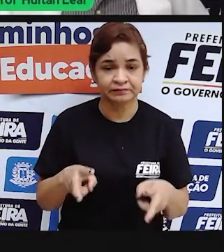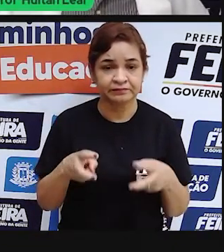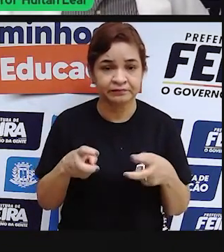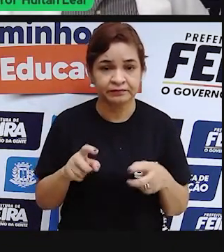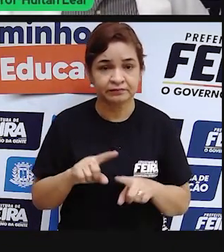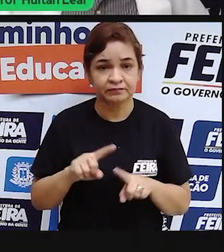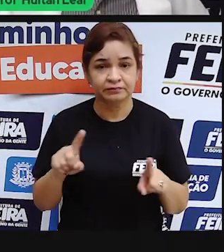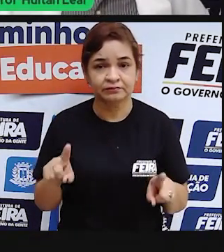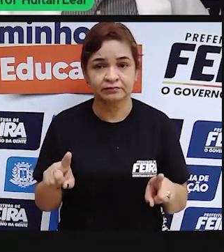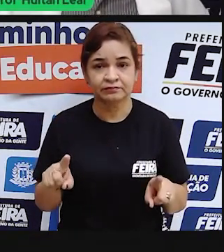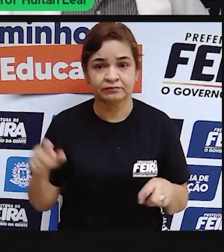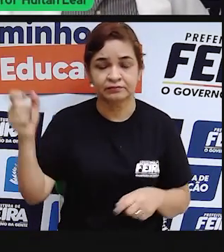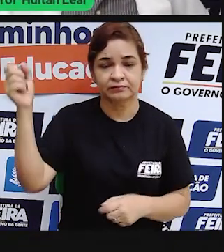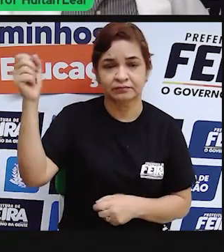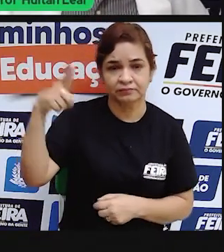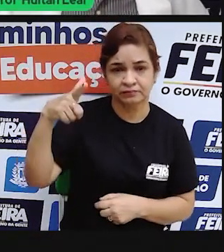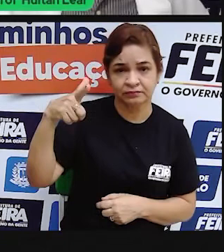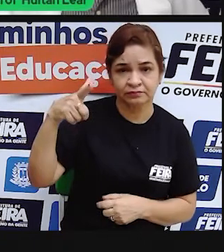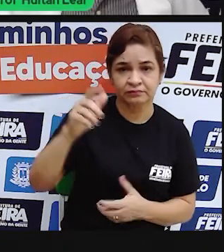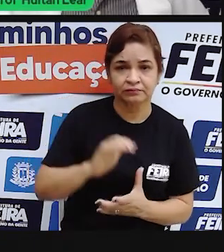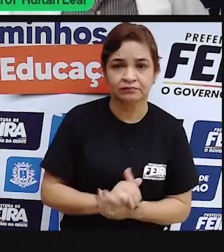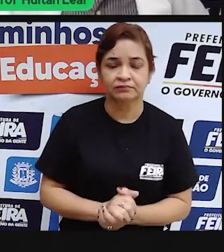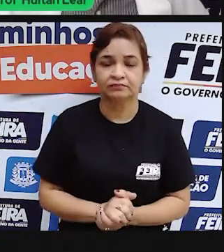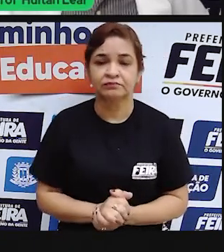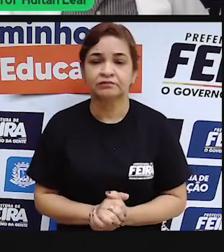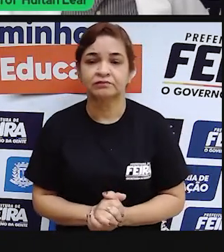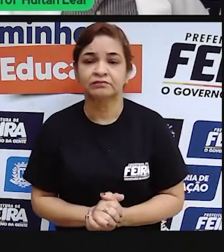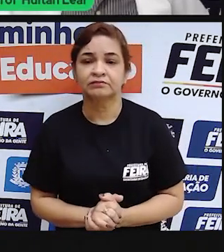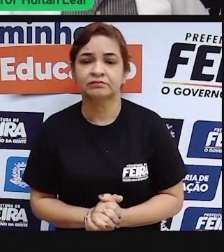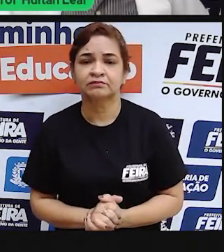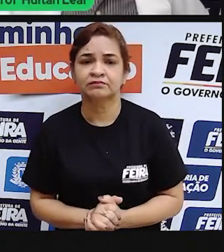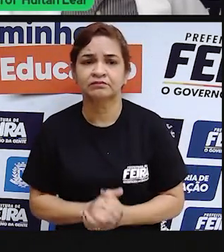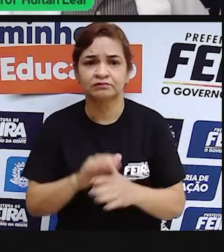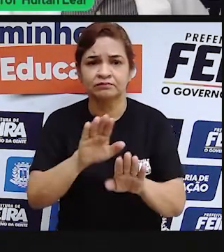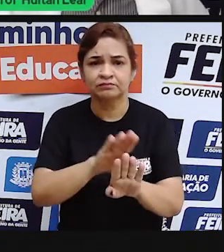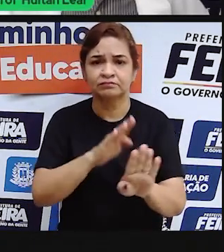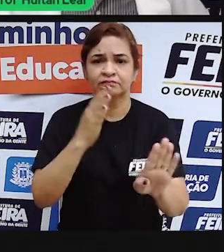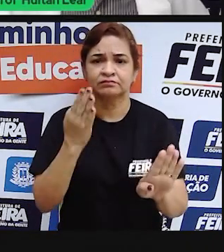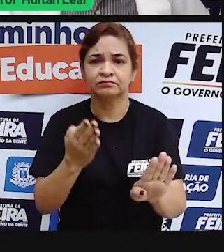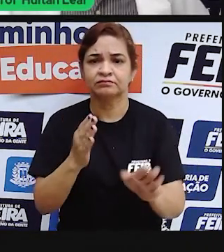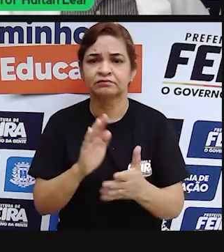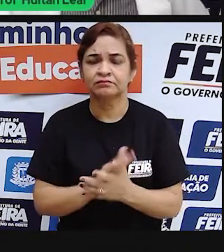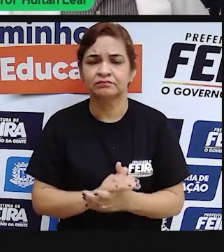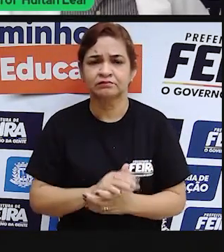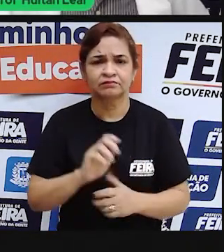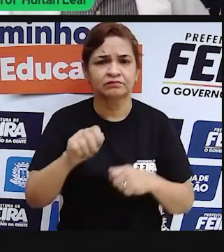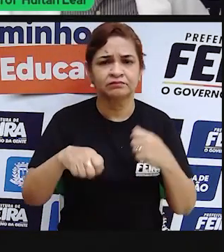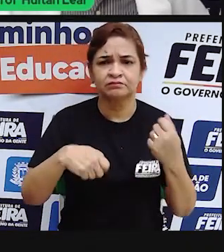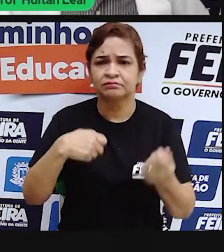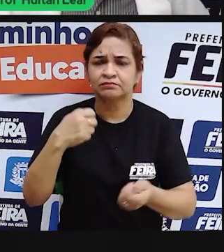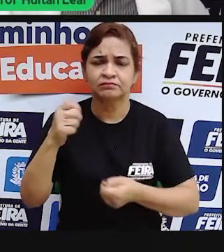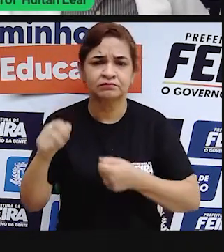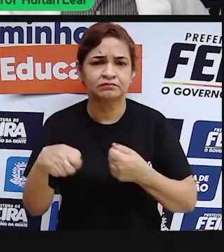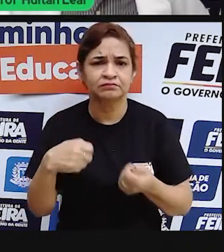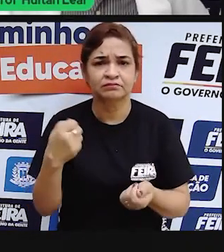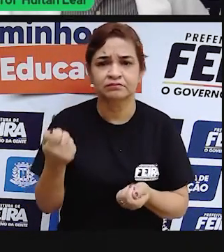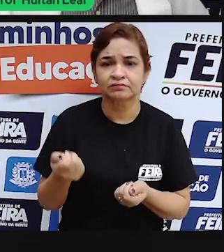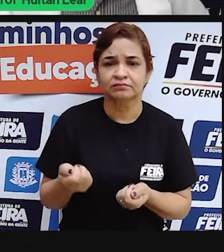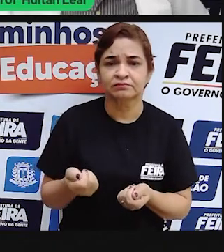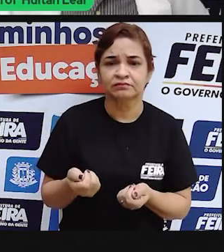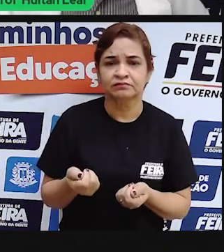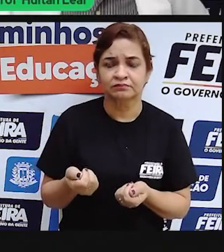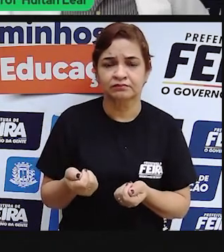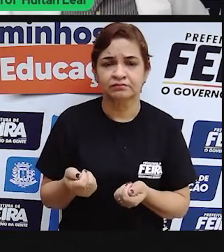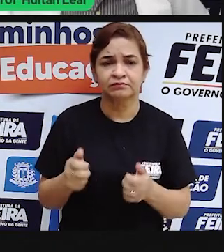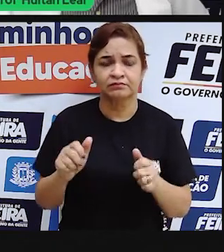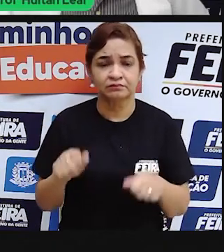materiais. Sol, materiais. Sol, porta. Sinais, ele pode ser